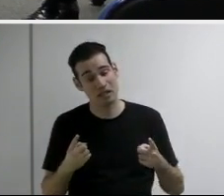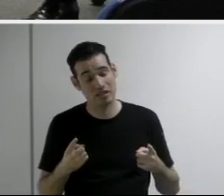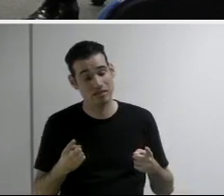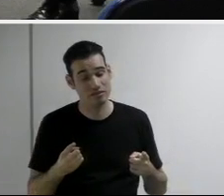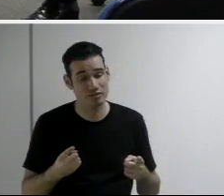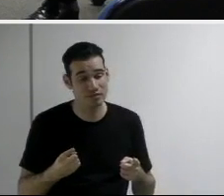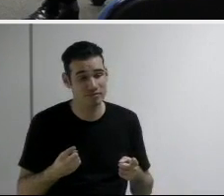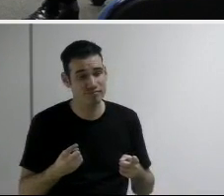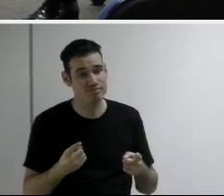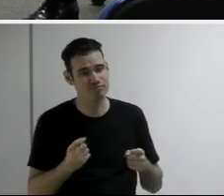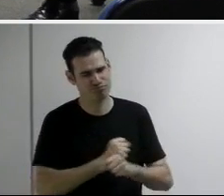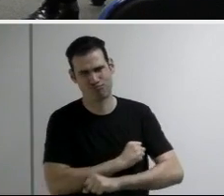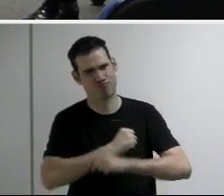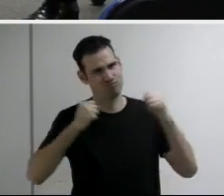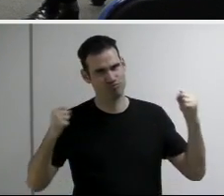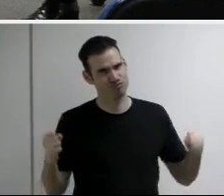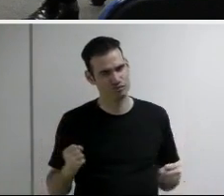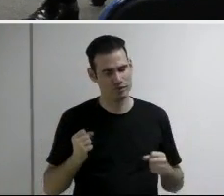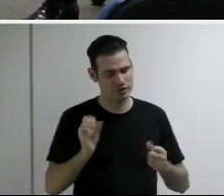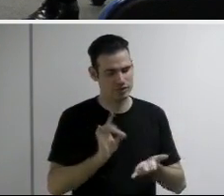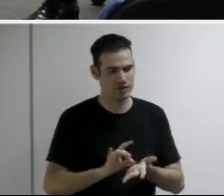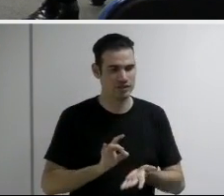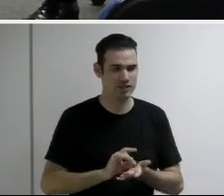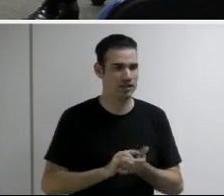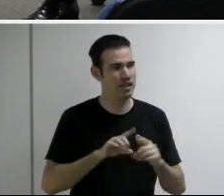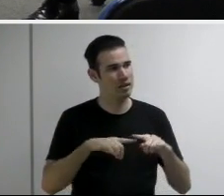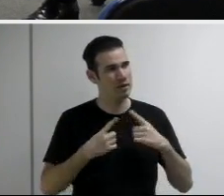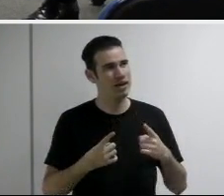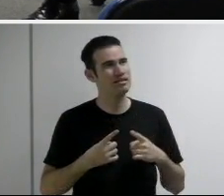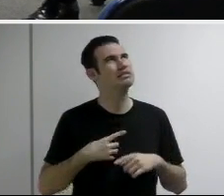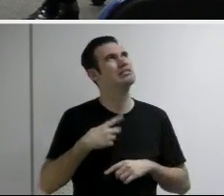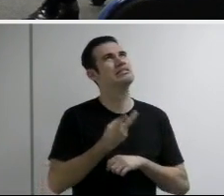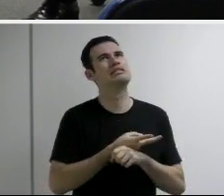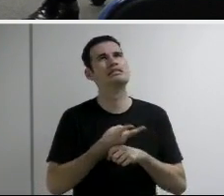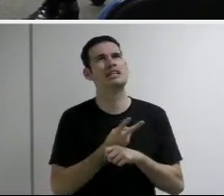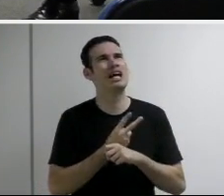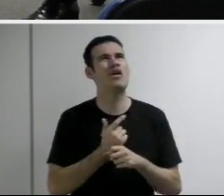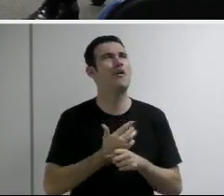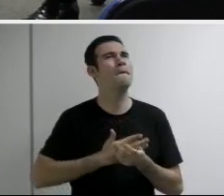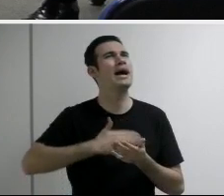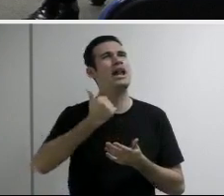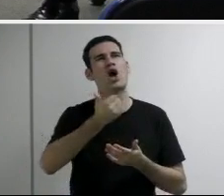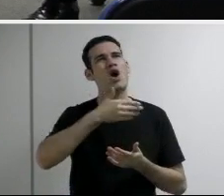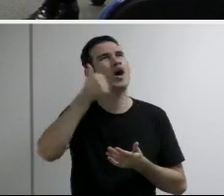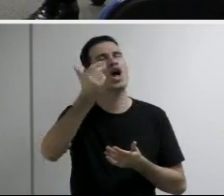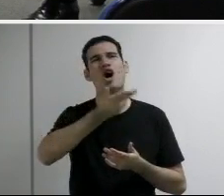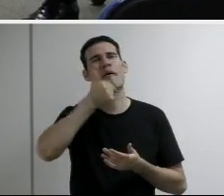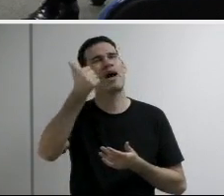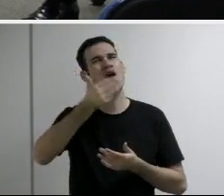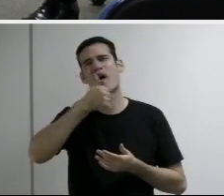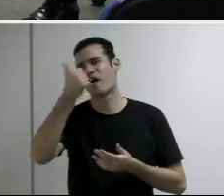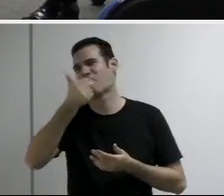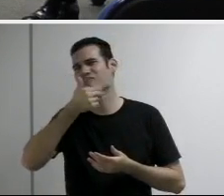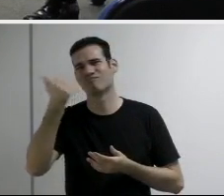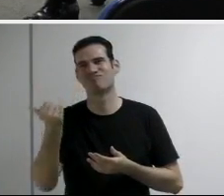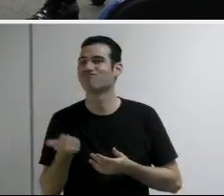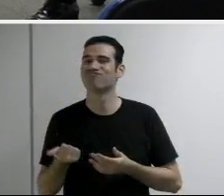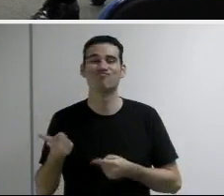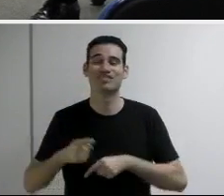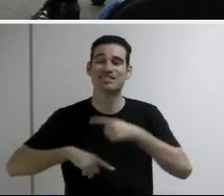o possível. E se a gente ficar procurando melhor, a gente talvez acabe numa situação onde a